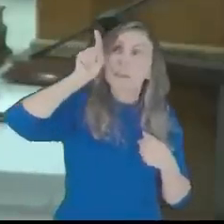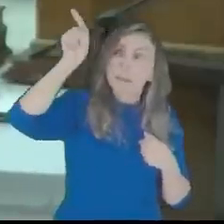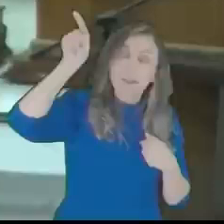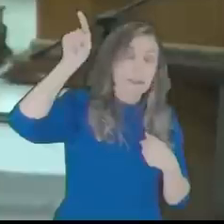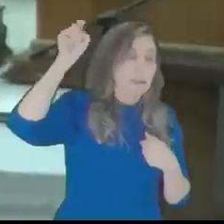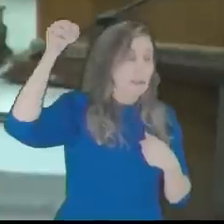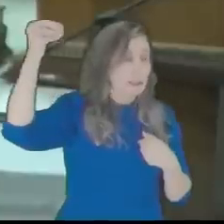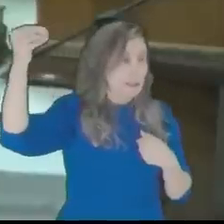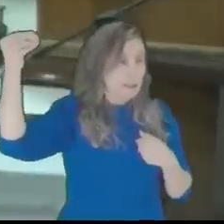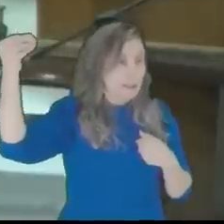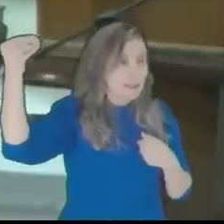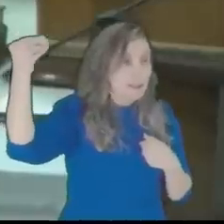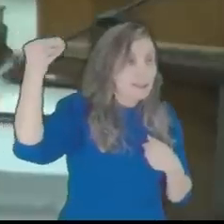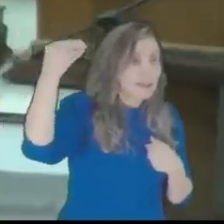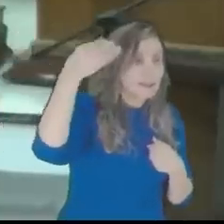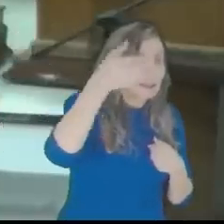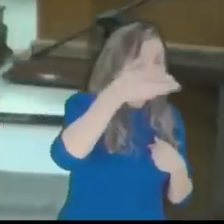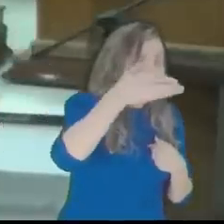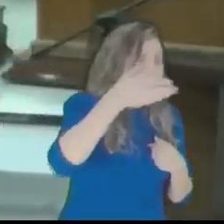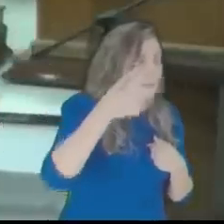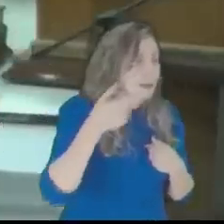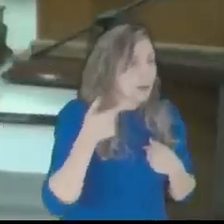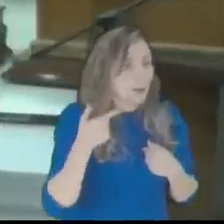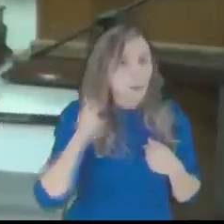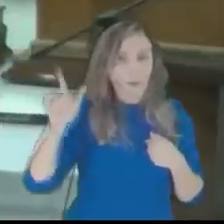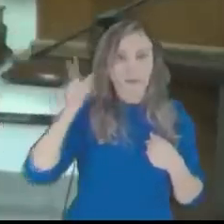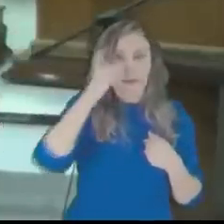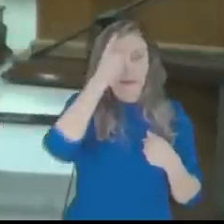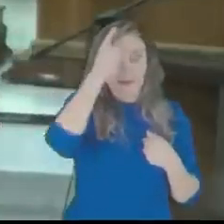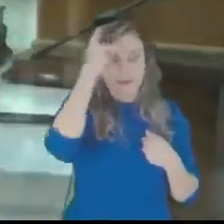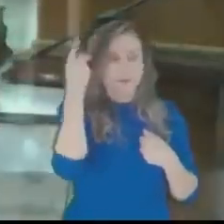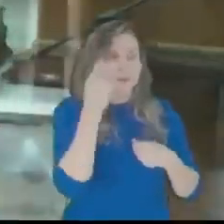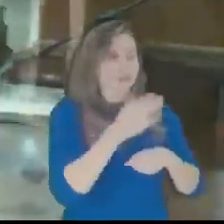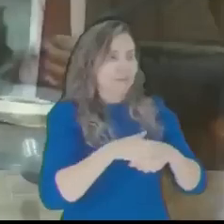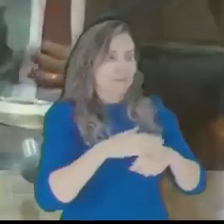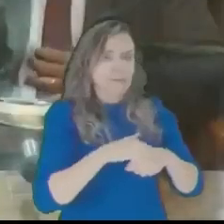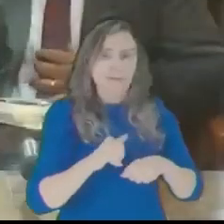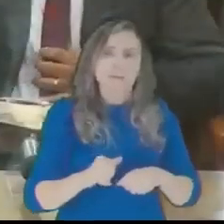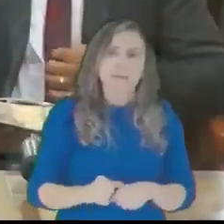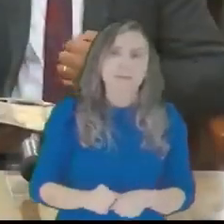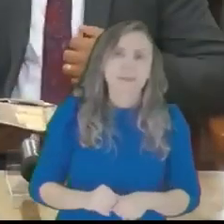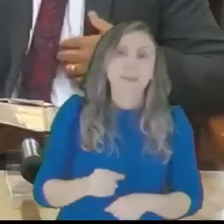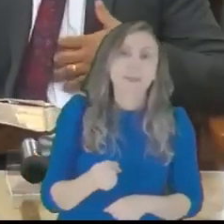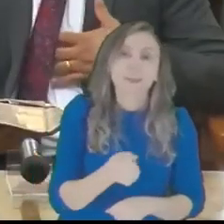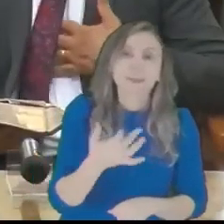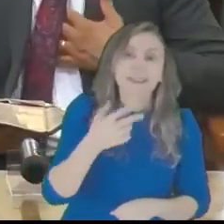dará outro Consolador. Pronto. Quantas pessoas apareceram no texto? Está a